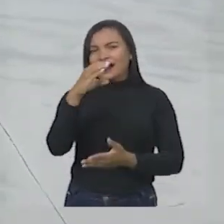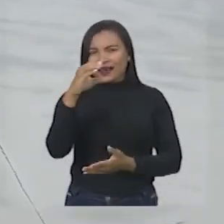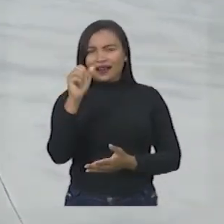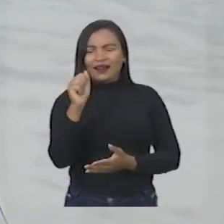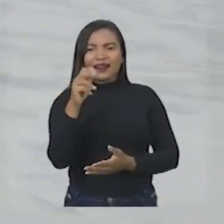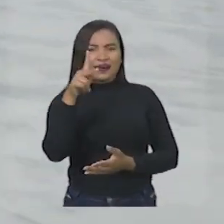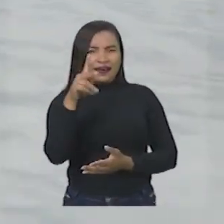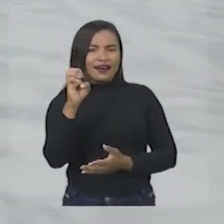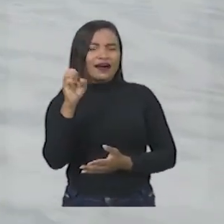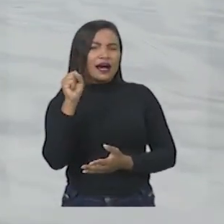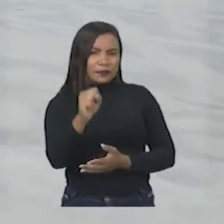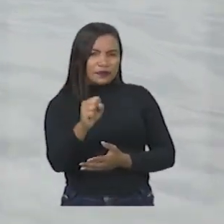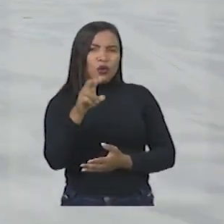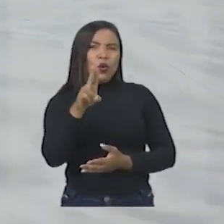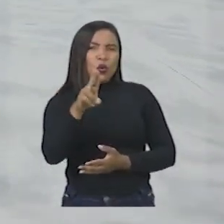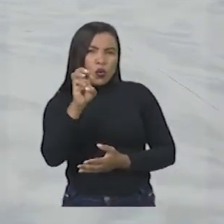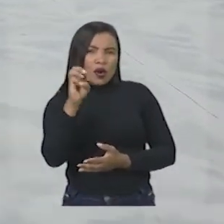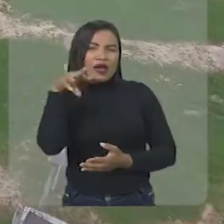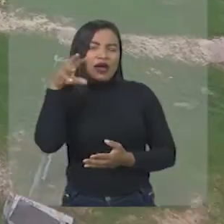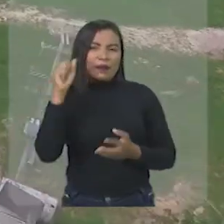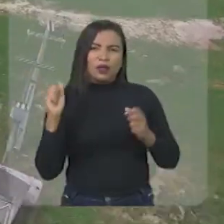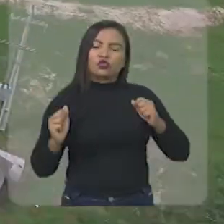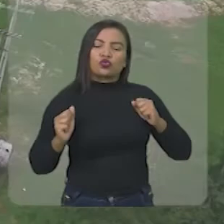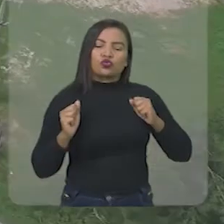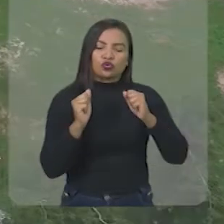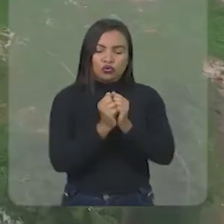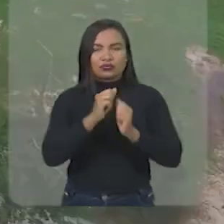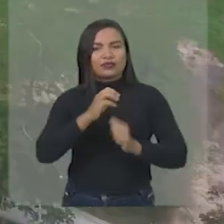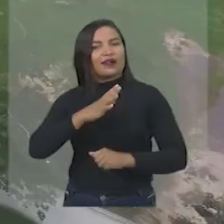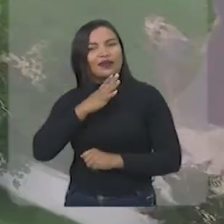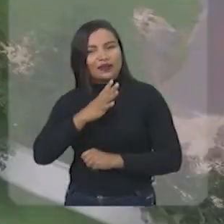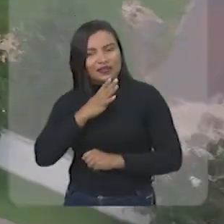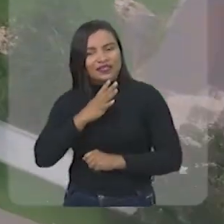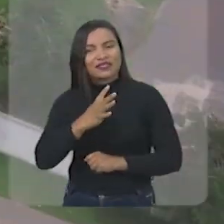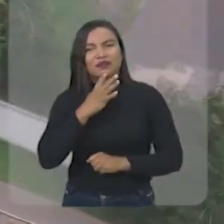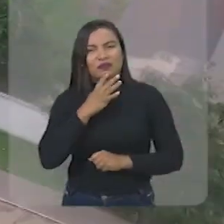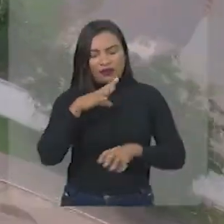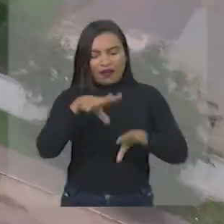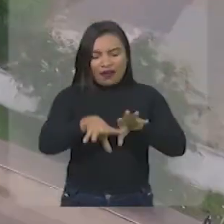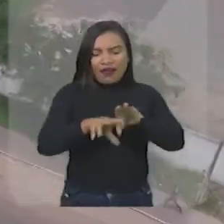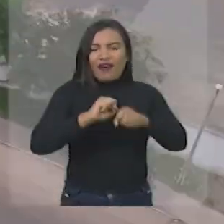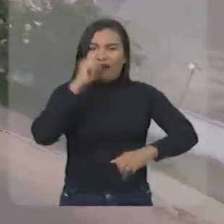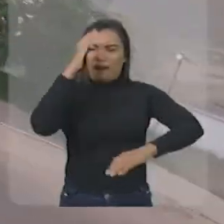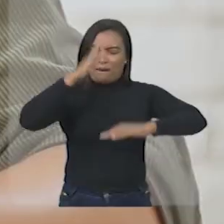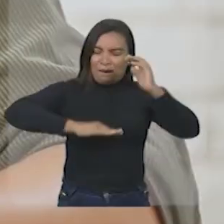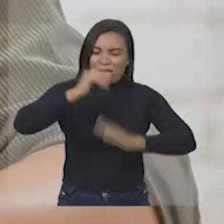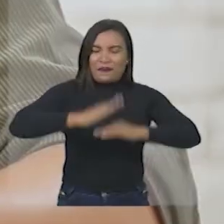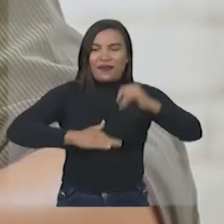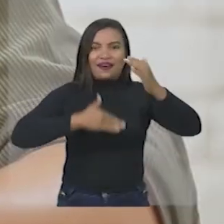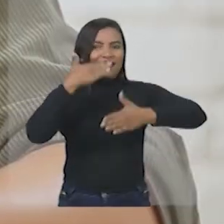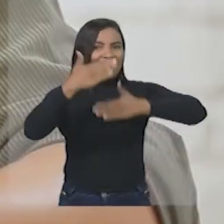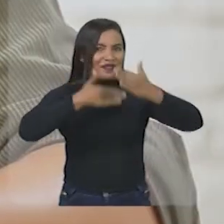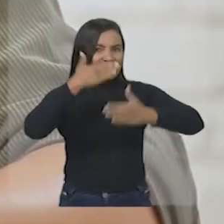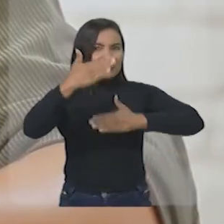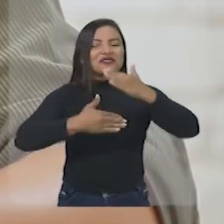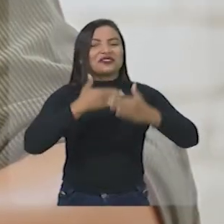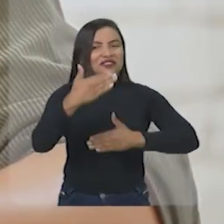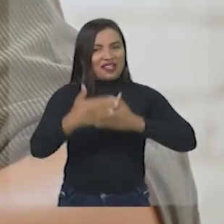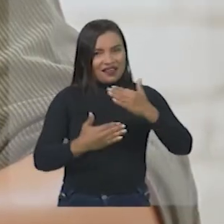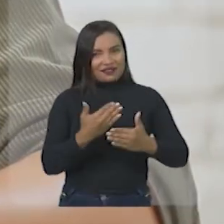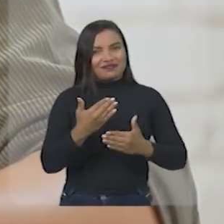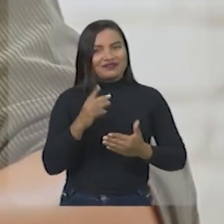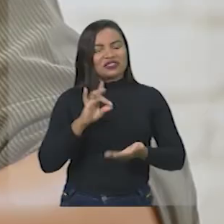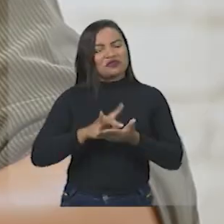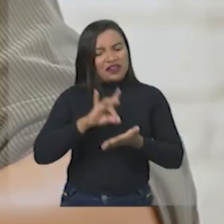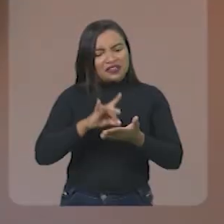UEMA serão promotoras do conhecimento, do aprimoramento, do aperfeiçoamento profissional e, é claro, da formação